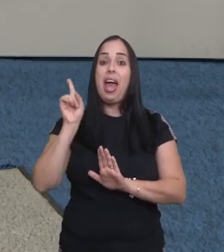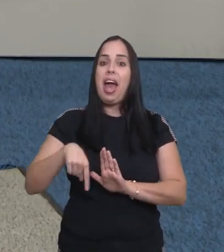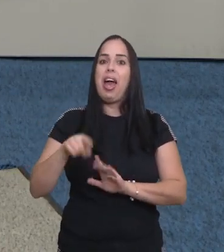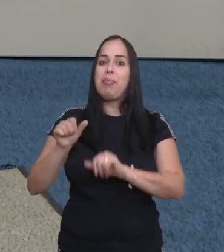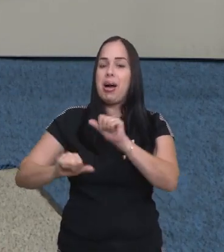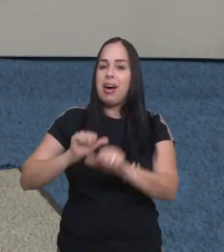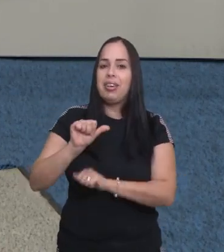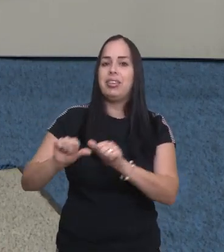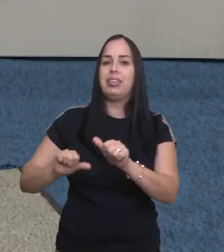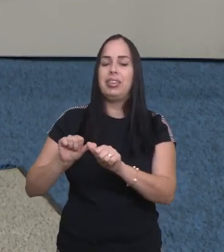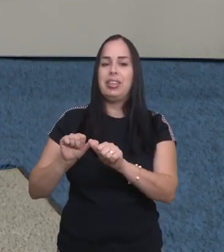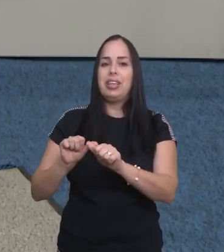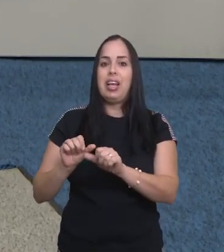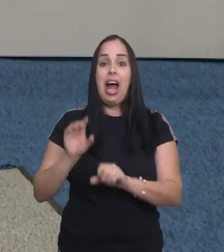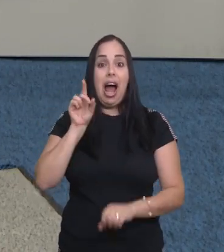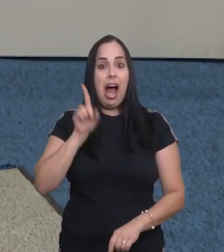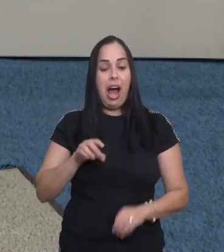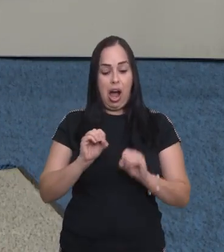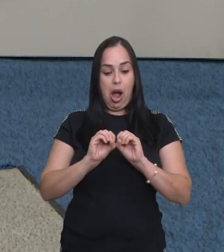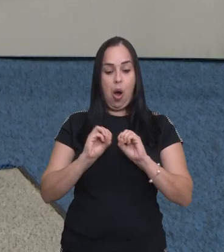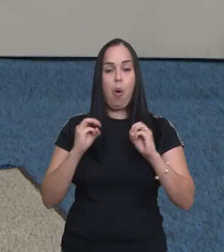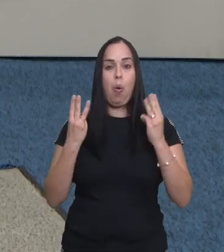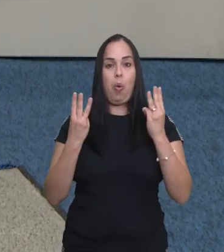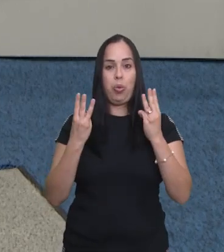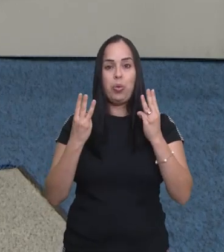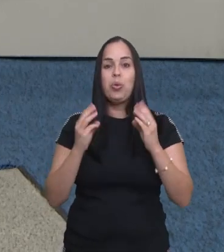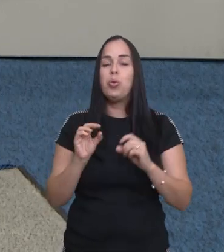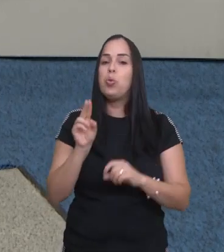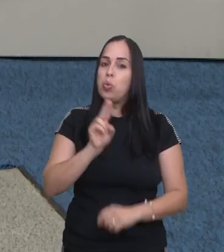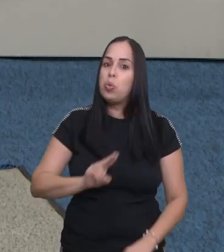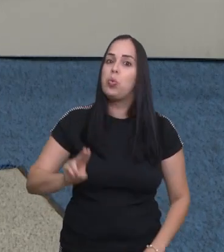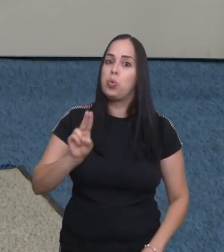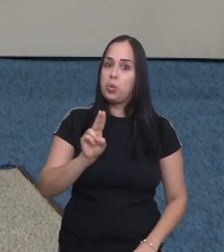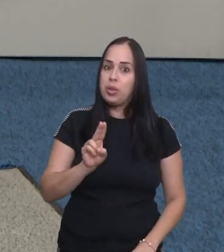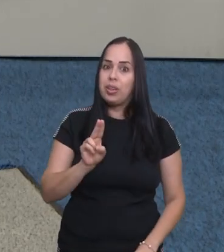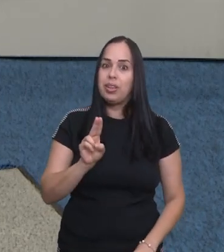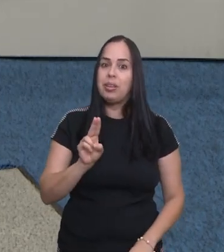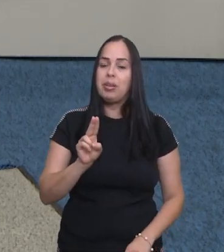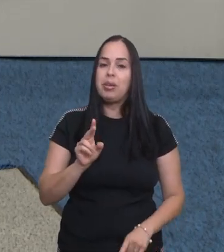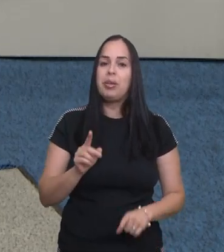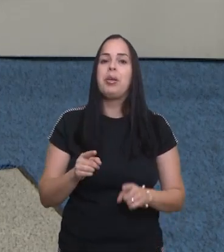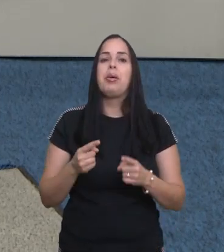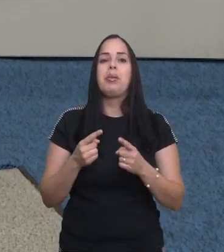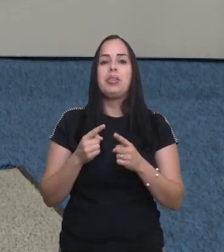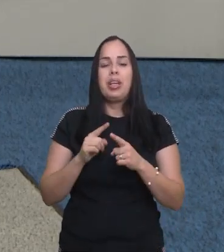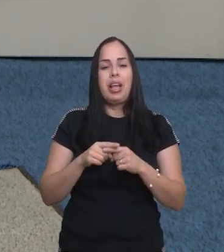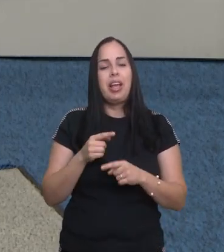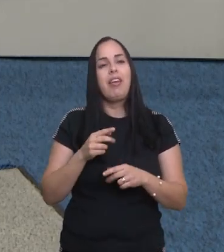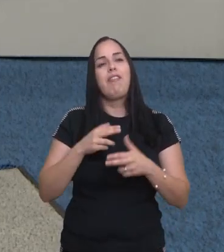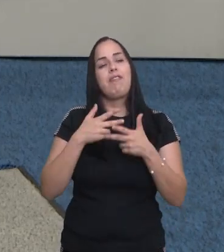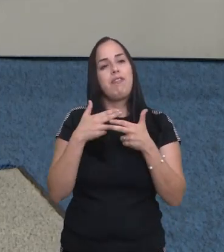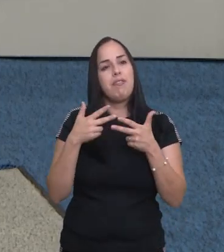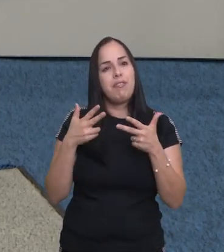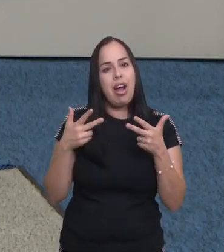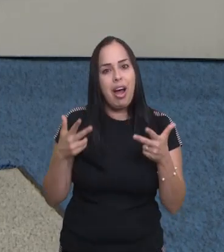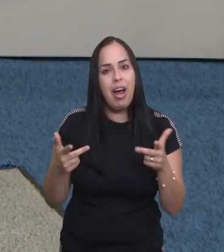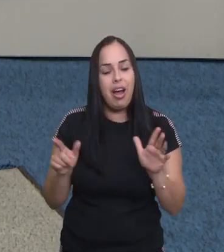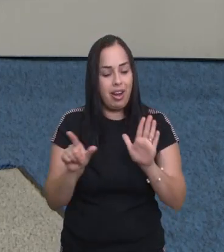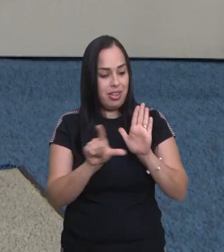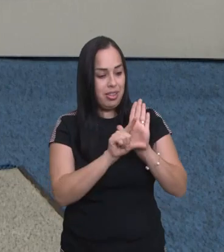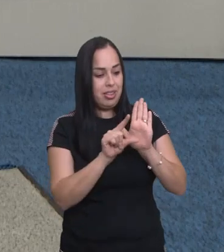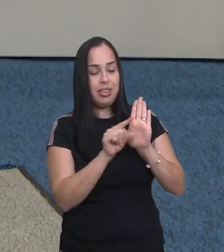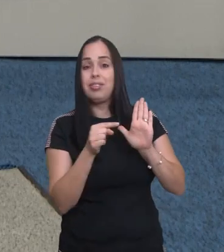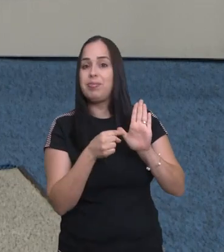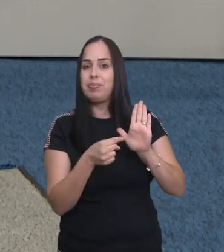está sendo usada pela ONU como uma lei referência. Agora, tem já várias questões da